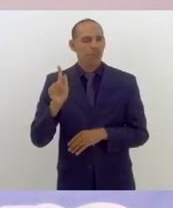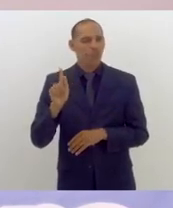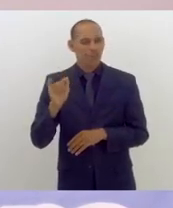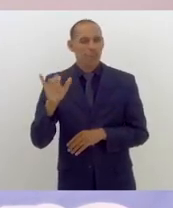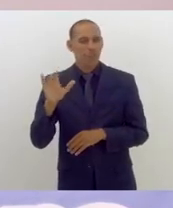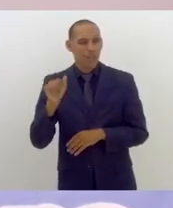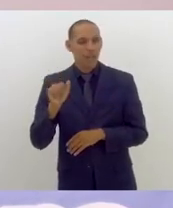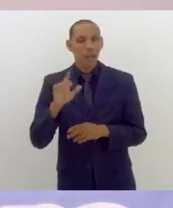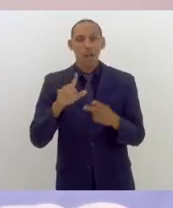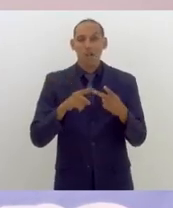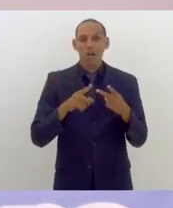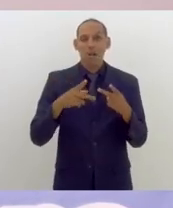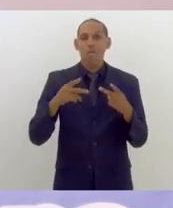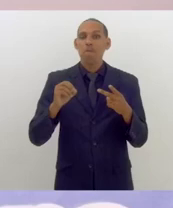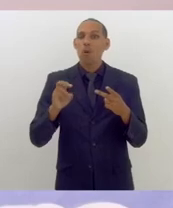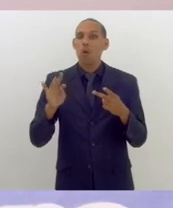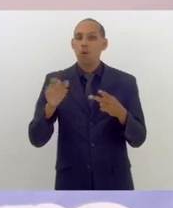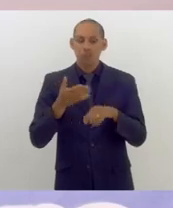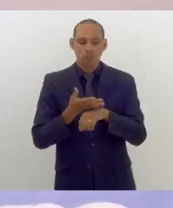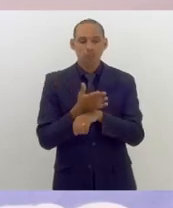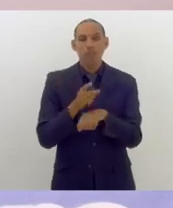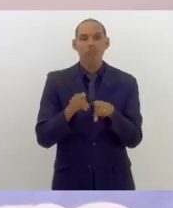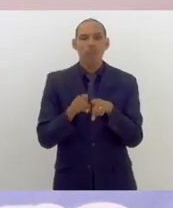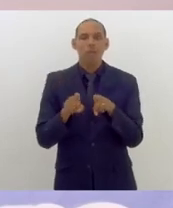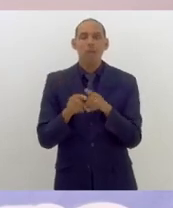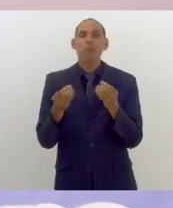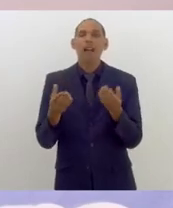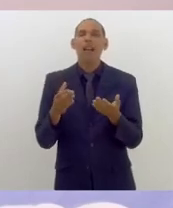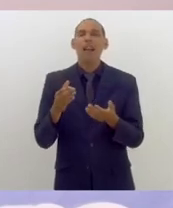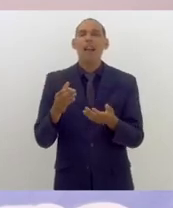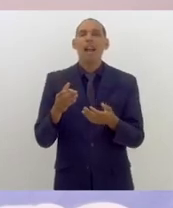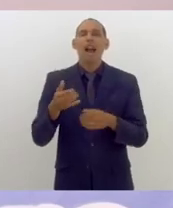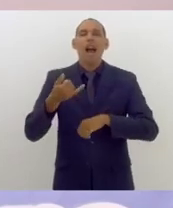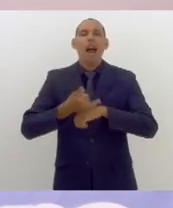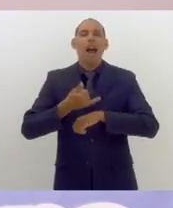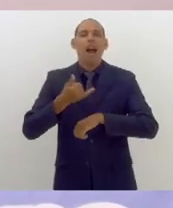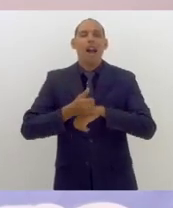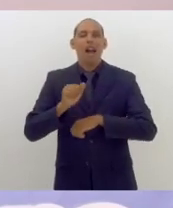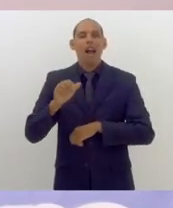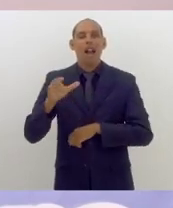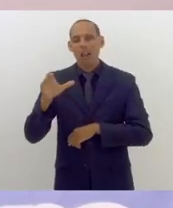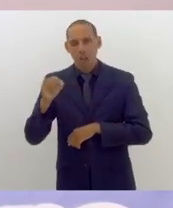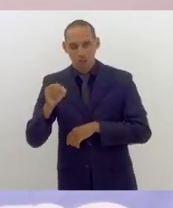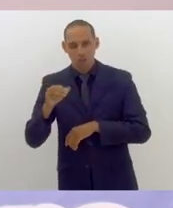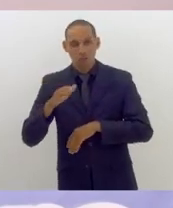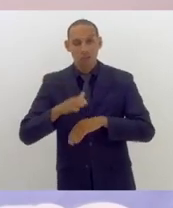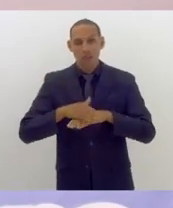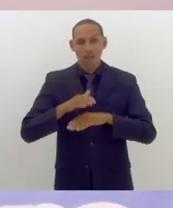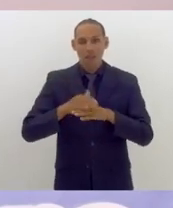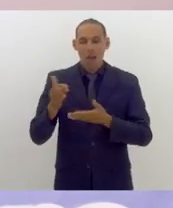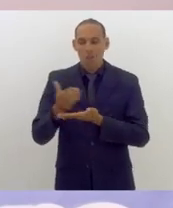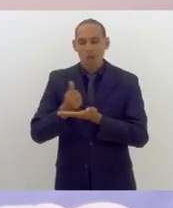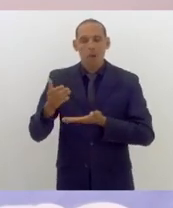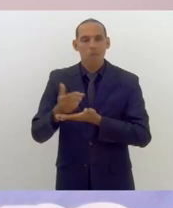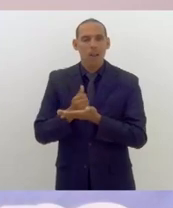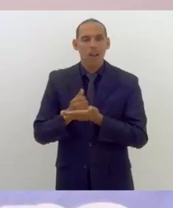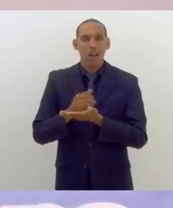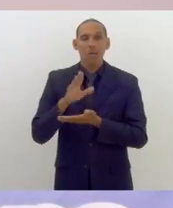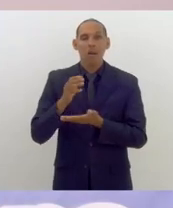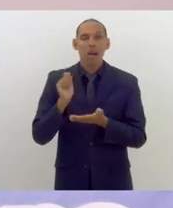a toda a produção de Aço a custo zero então a verdade tem que ser